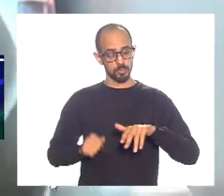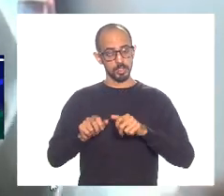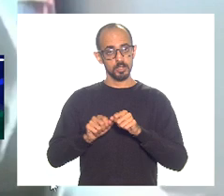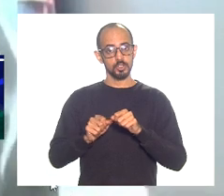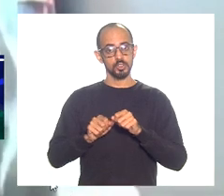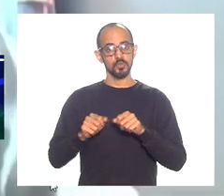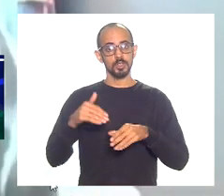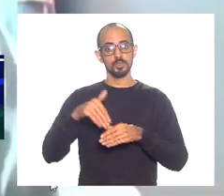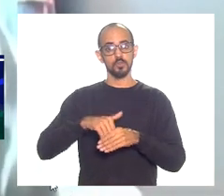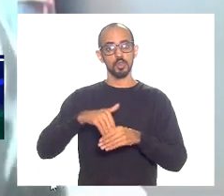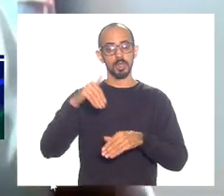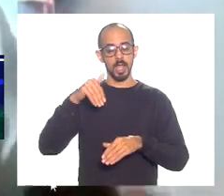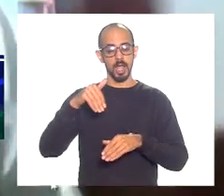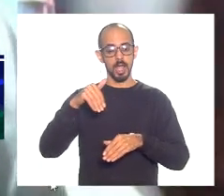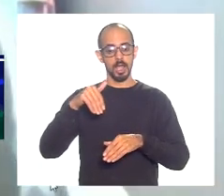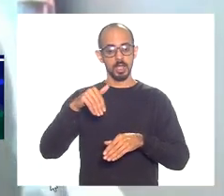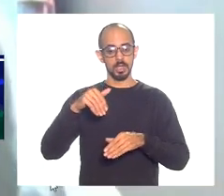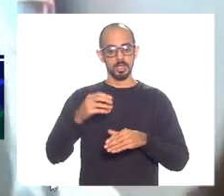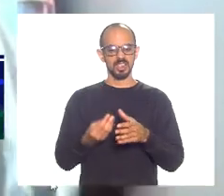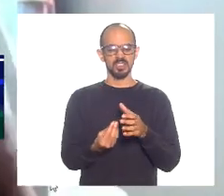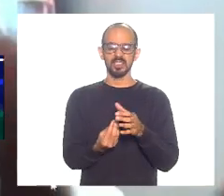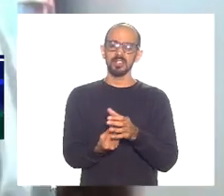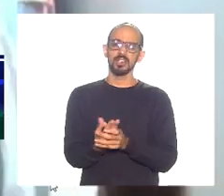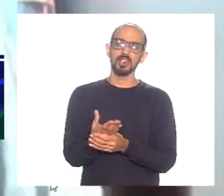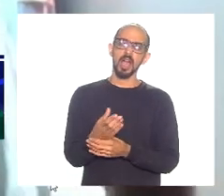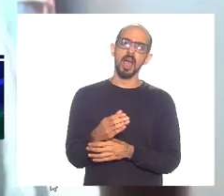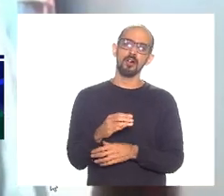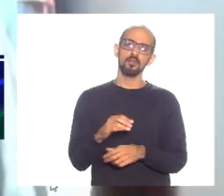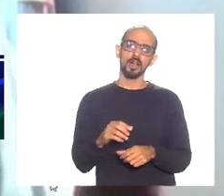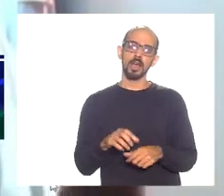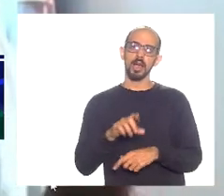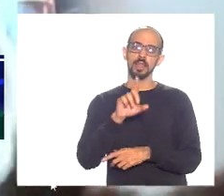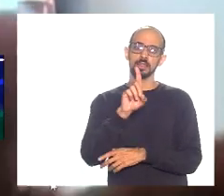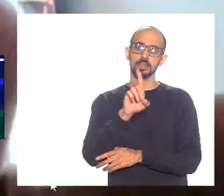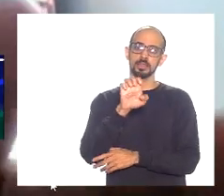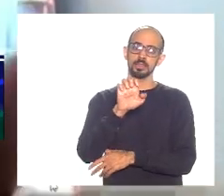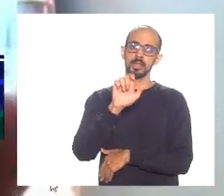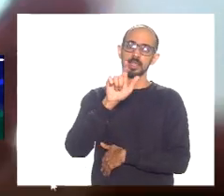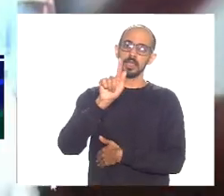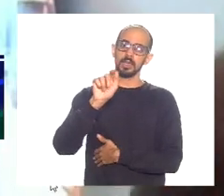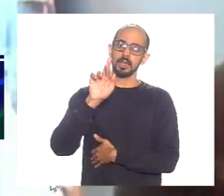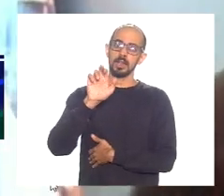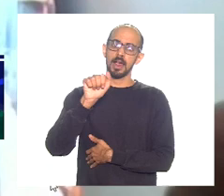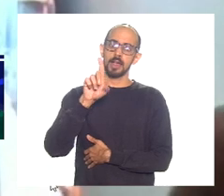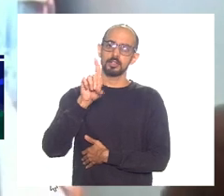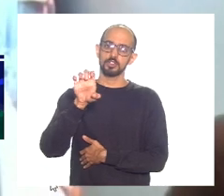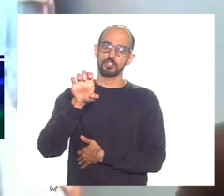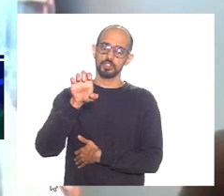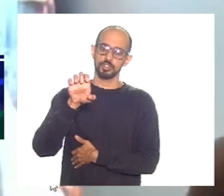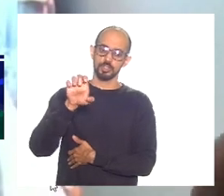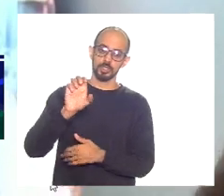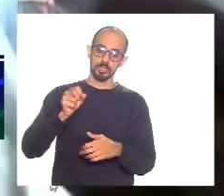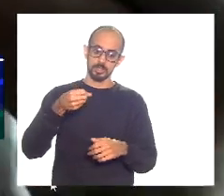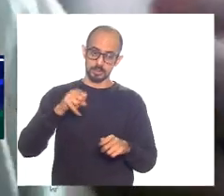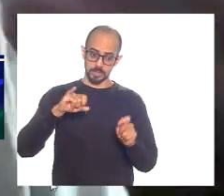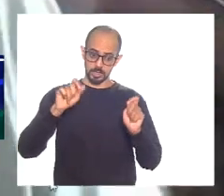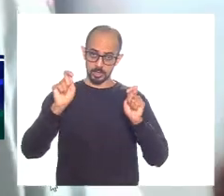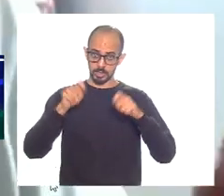que internalizava ou interiorizava a DECRAD. Então, se você pode criar e internalizar